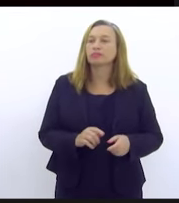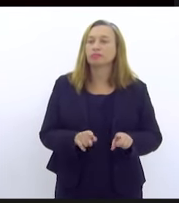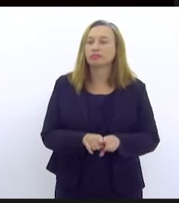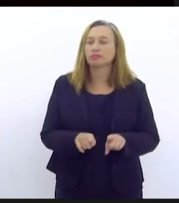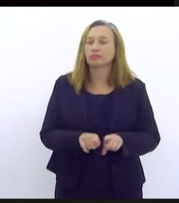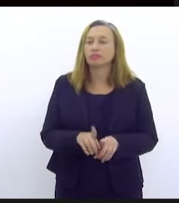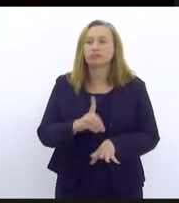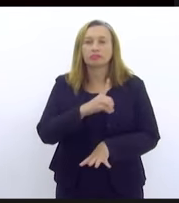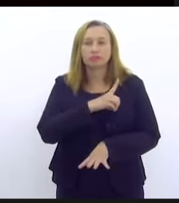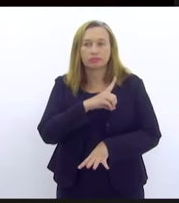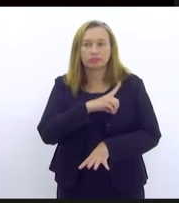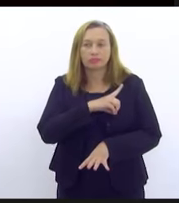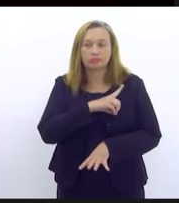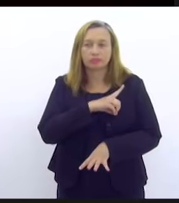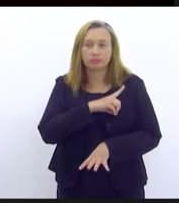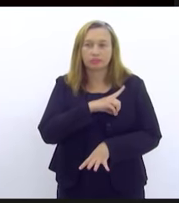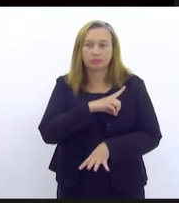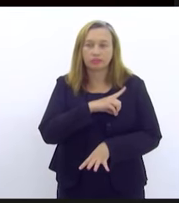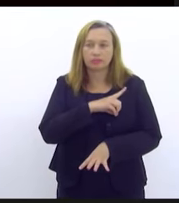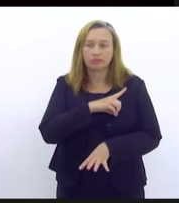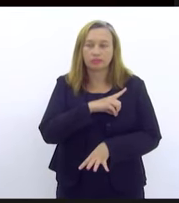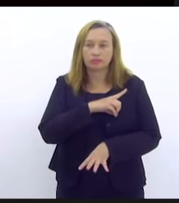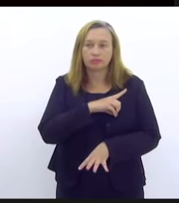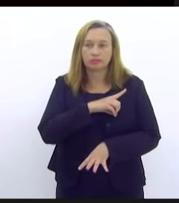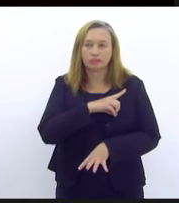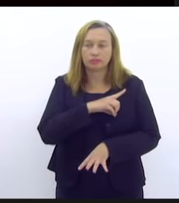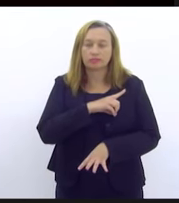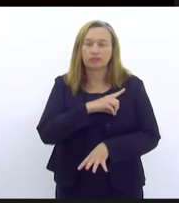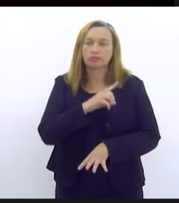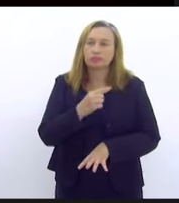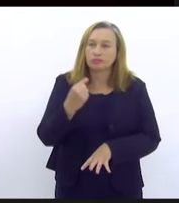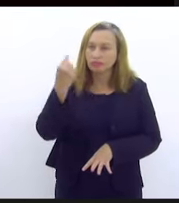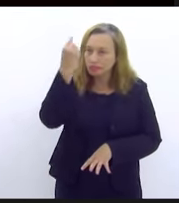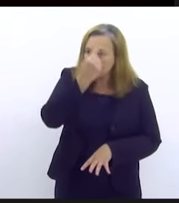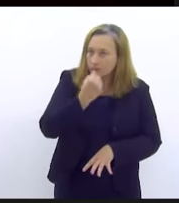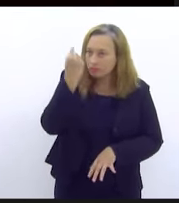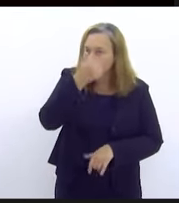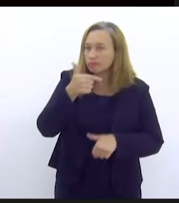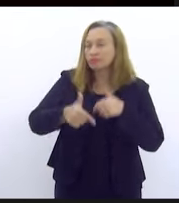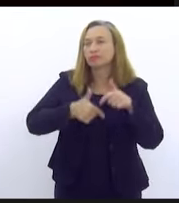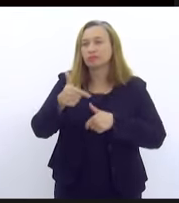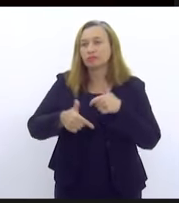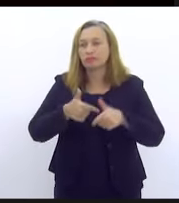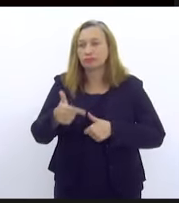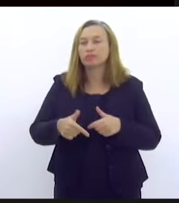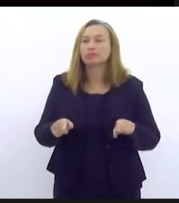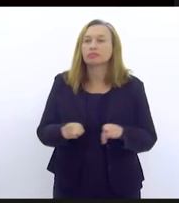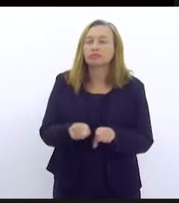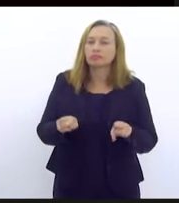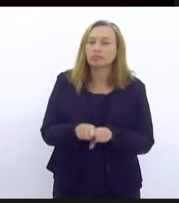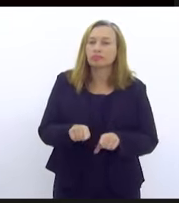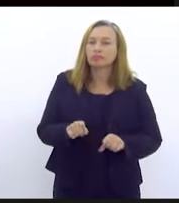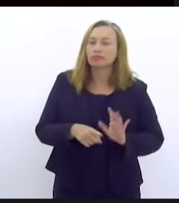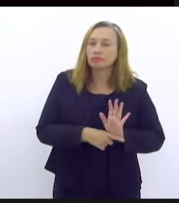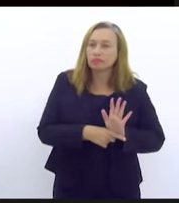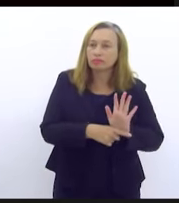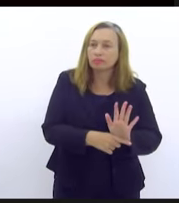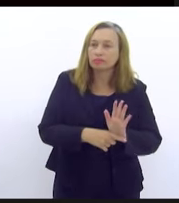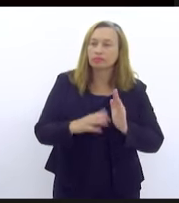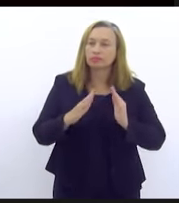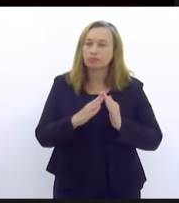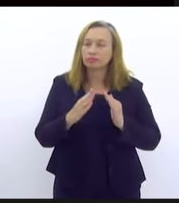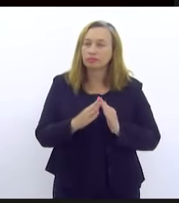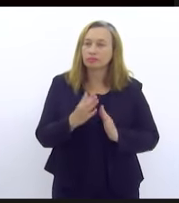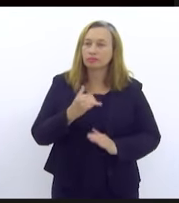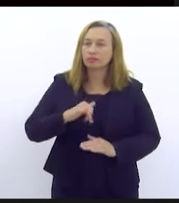delegacias, um plantão com várias delegacias, a questão do auxílio moradia, que é permitido para outras instituições